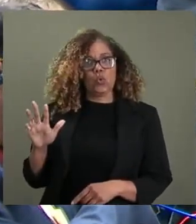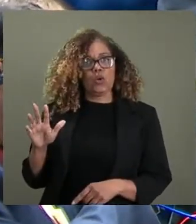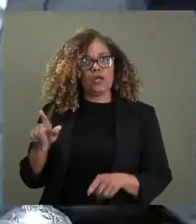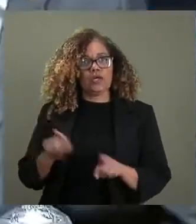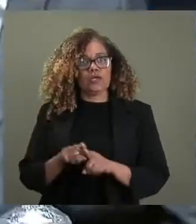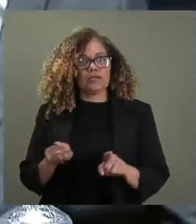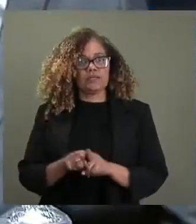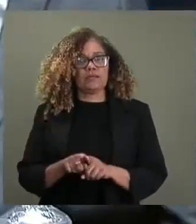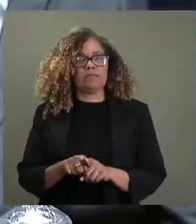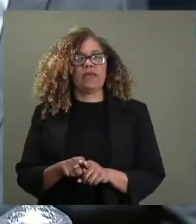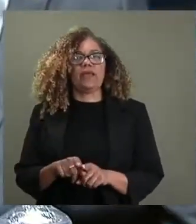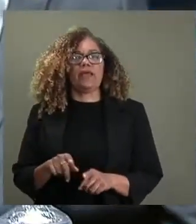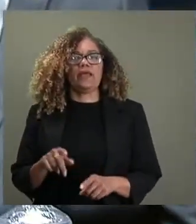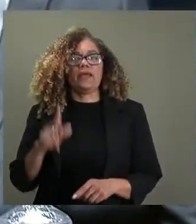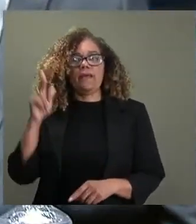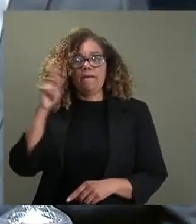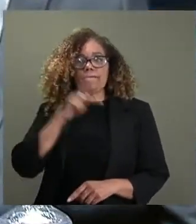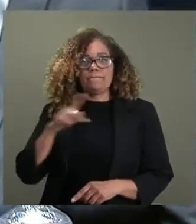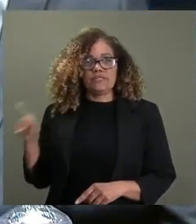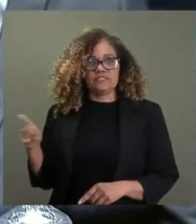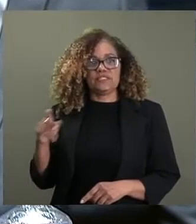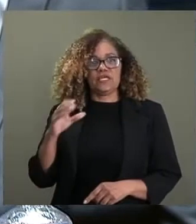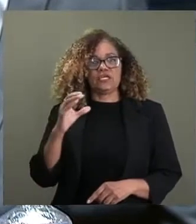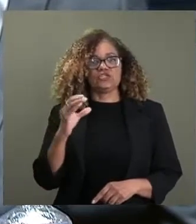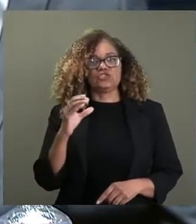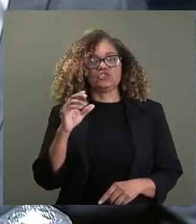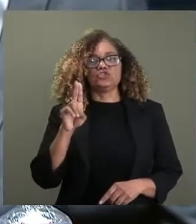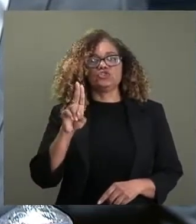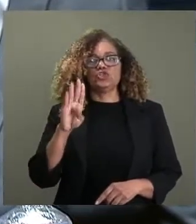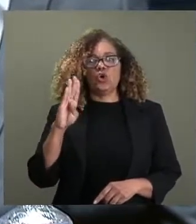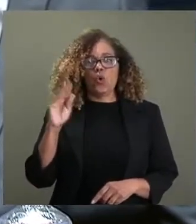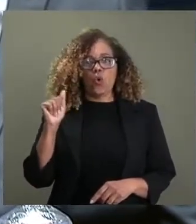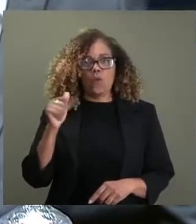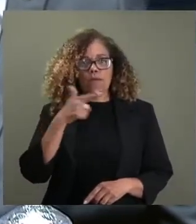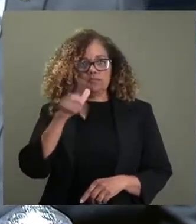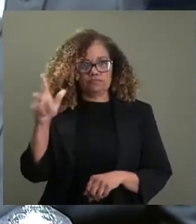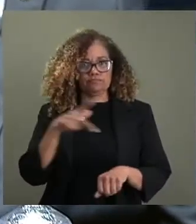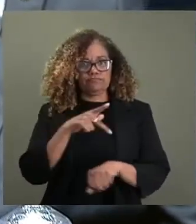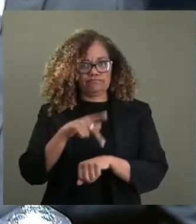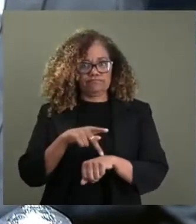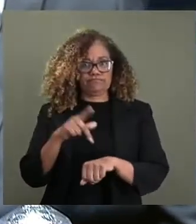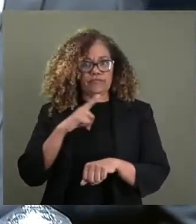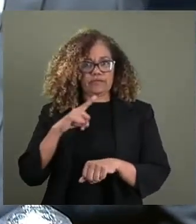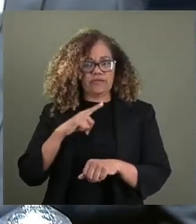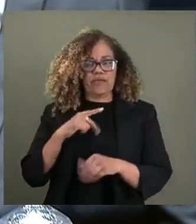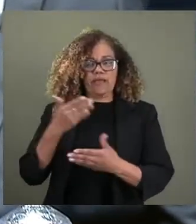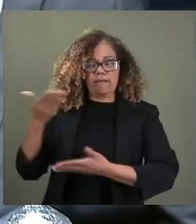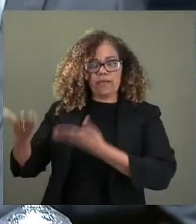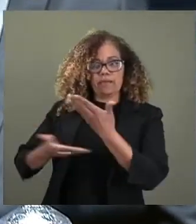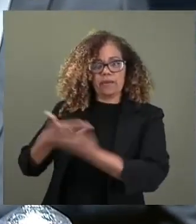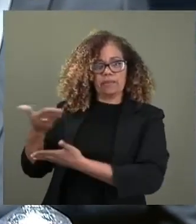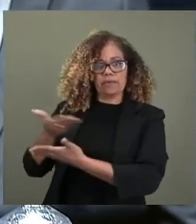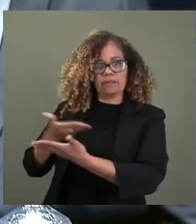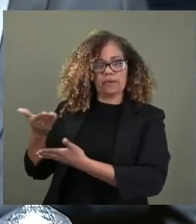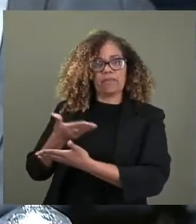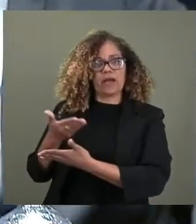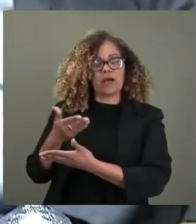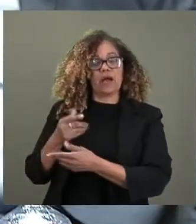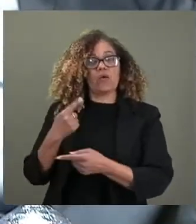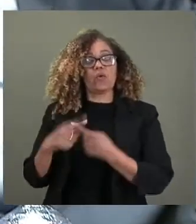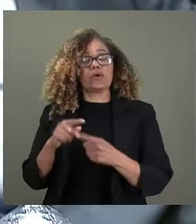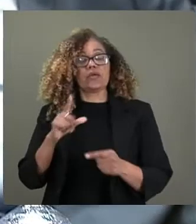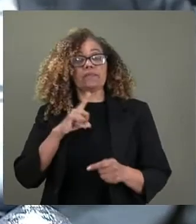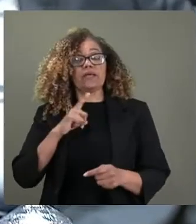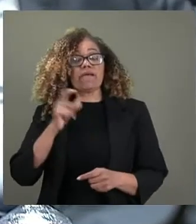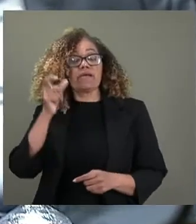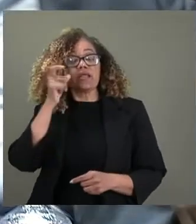presidente Fidel Castro, né, de Cuba, mostra claramente que há uma articulação internacional para subjugar os interesses